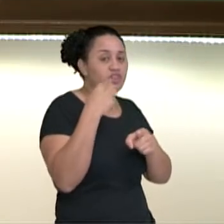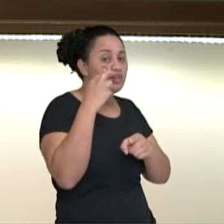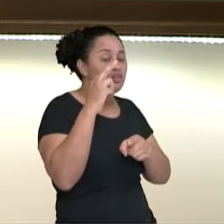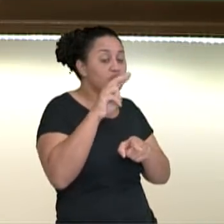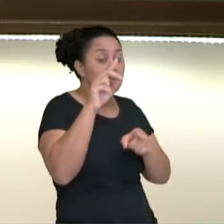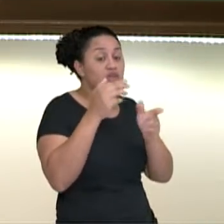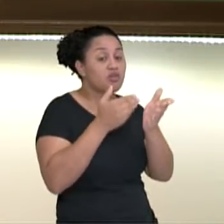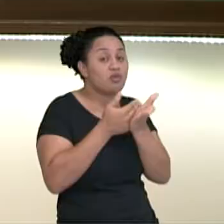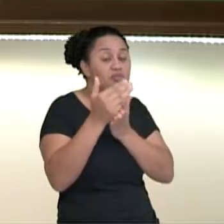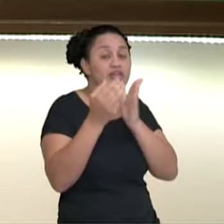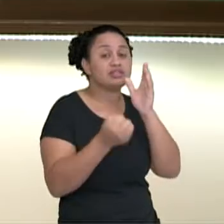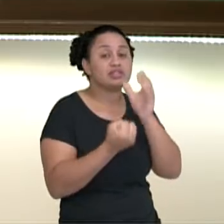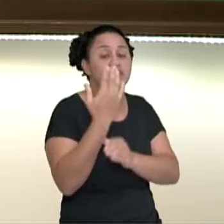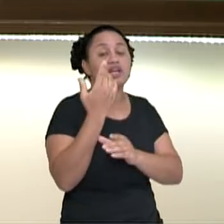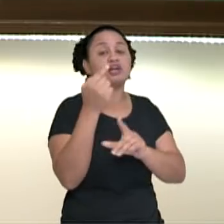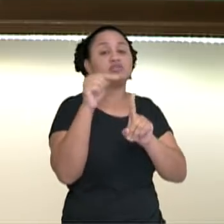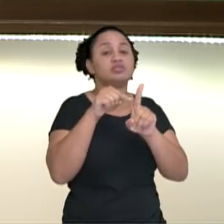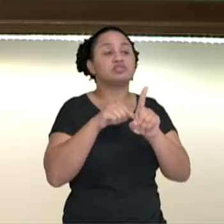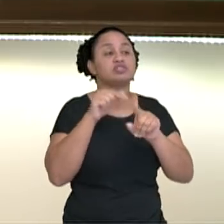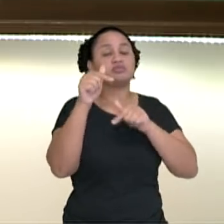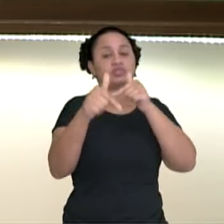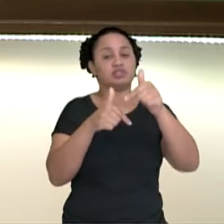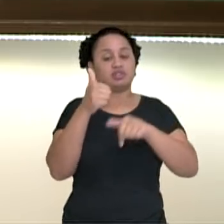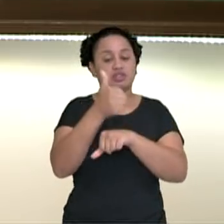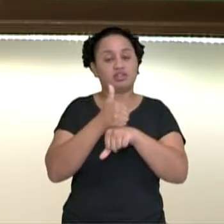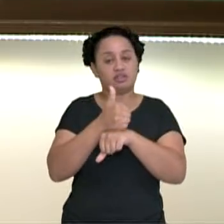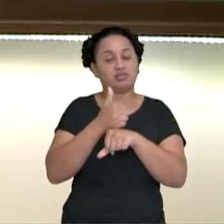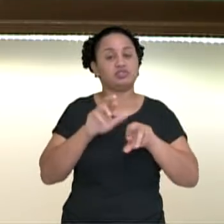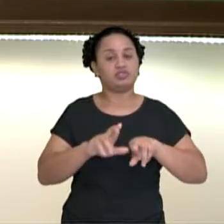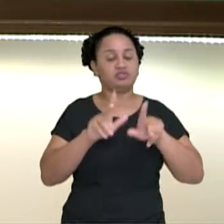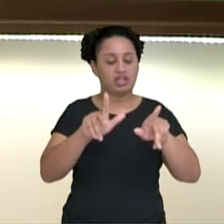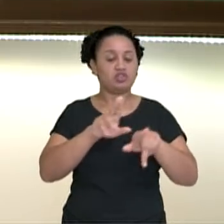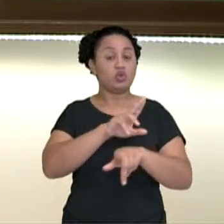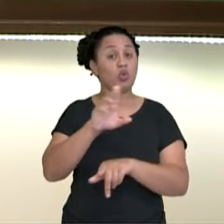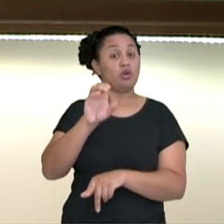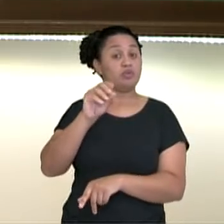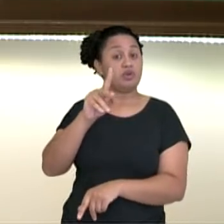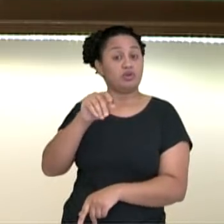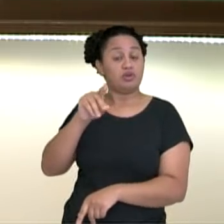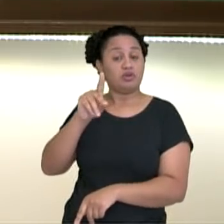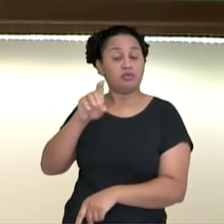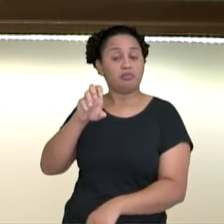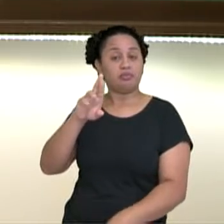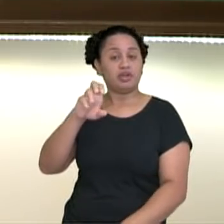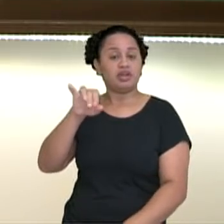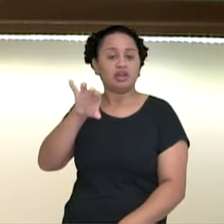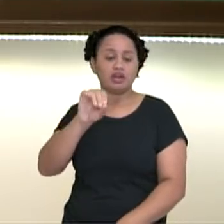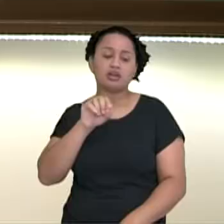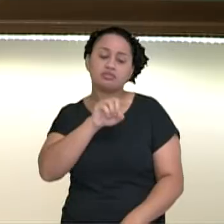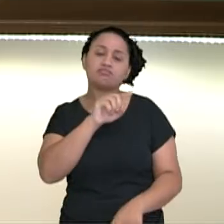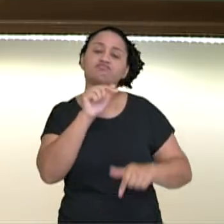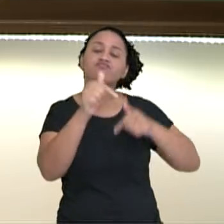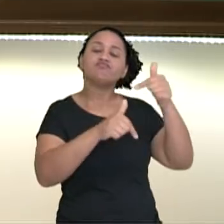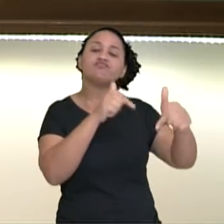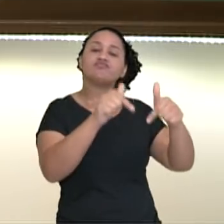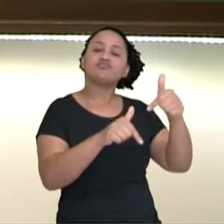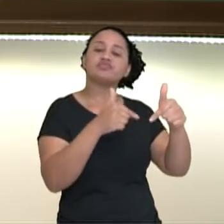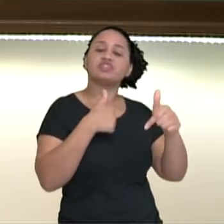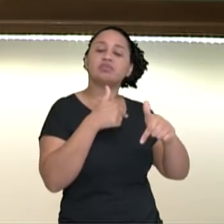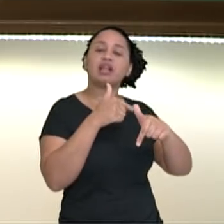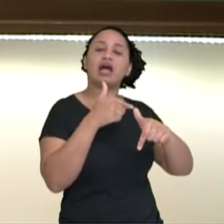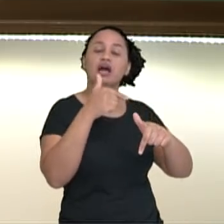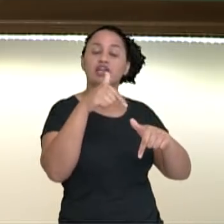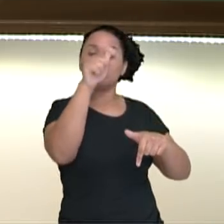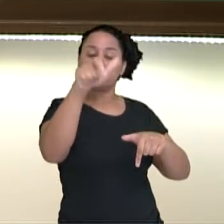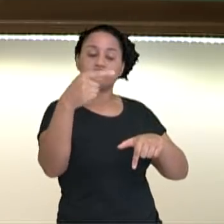vai surgir um novo tipo de trabalhador, que é o operário, e esse operário ele vai trabalhar para o seu